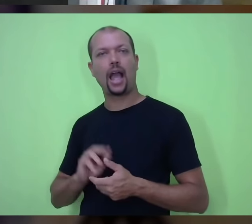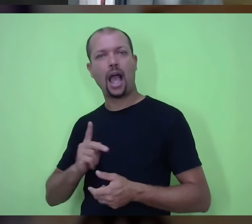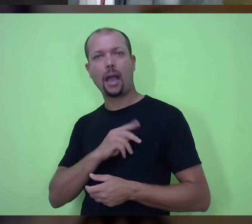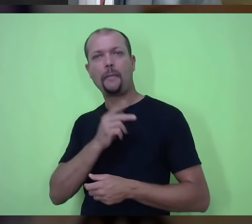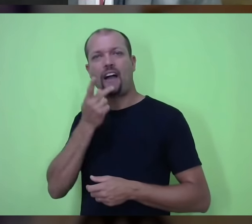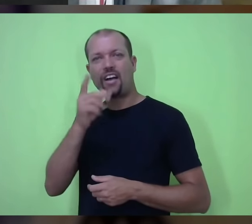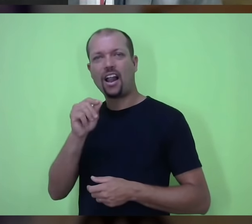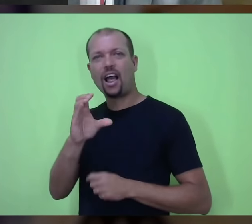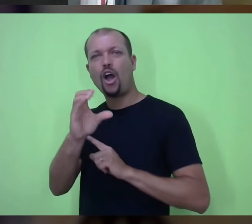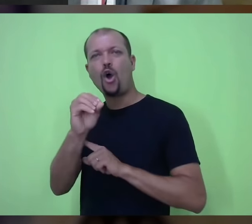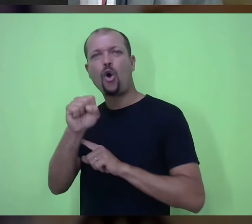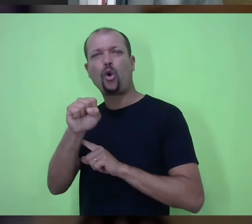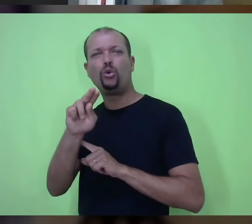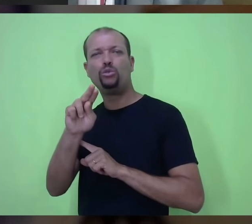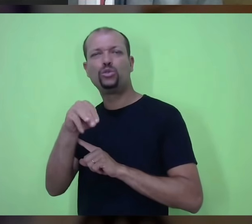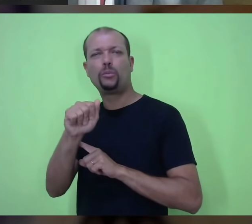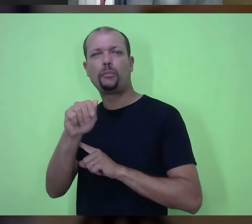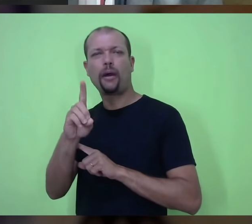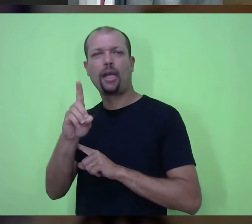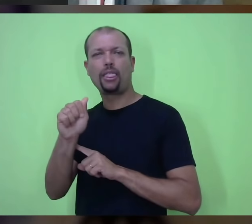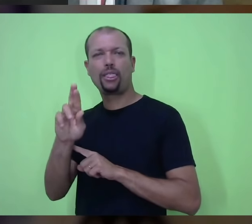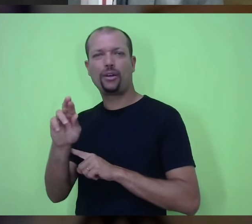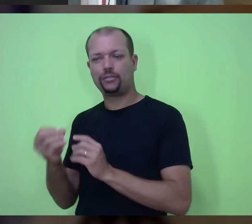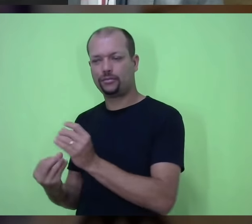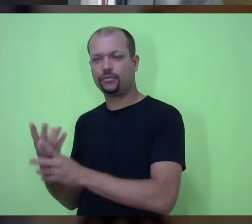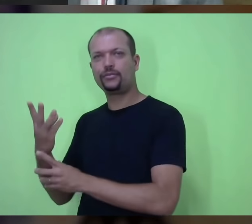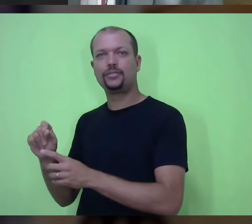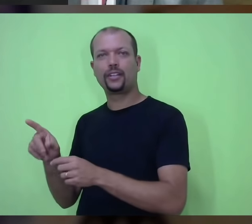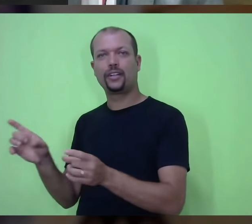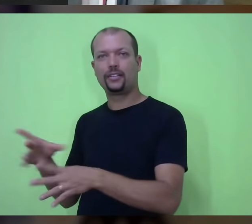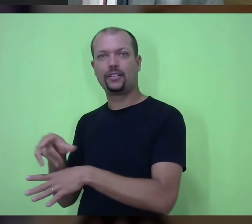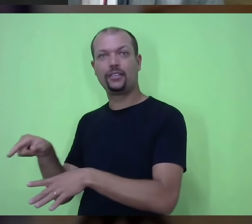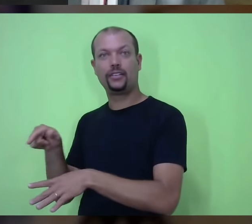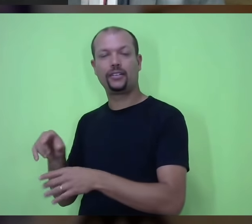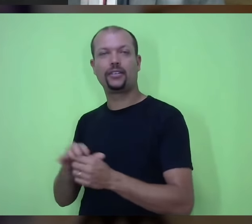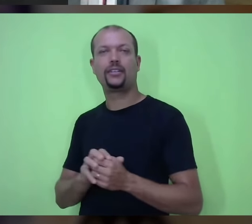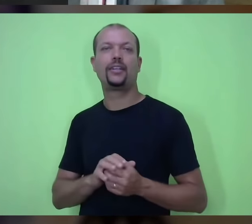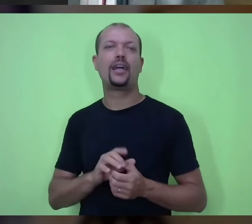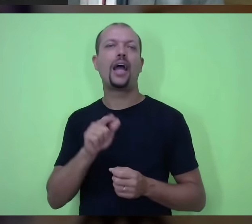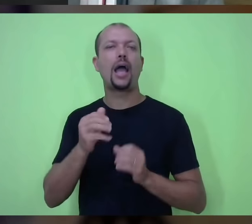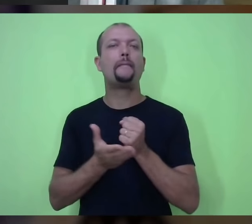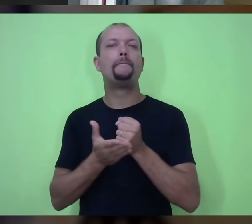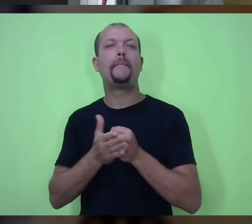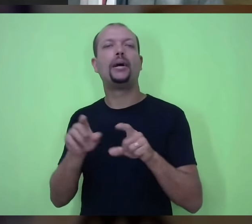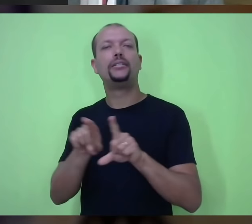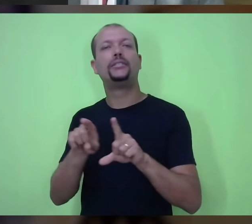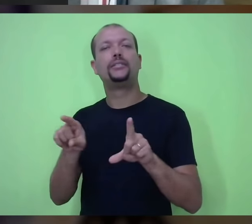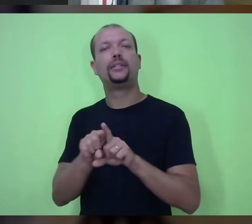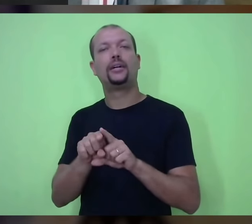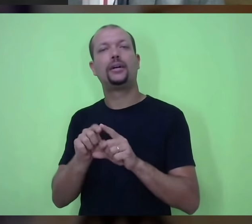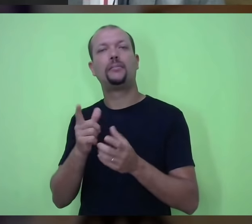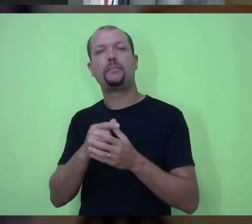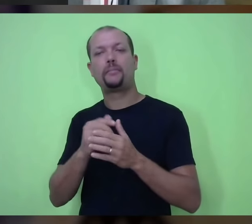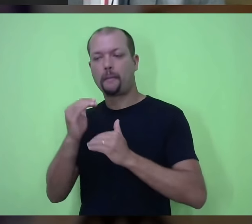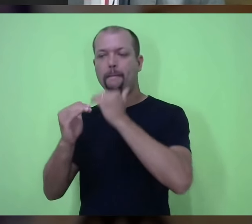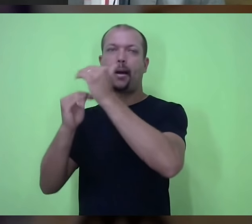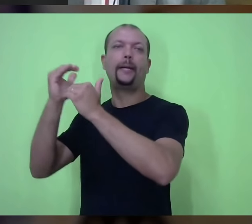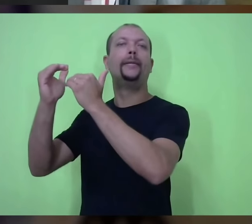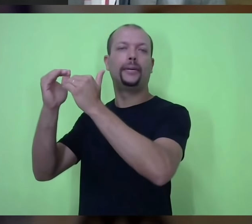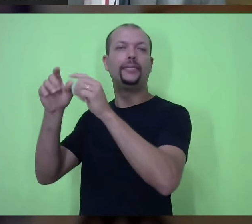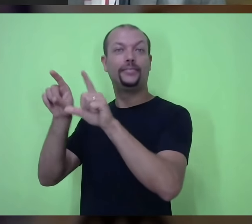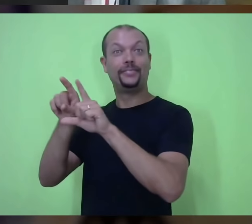essa palavra consumador também é a mesma raiz utilizada para a palavra